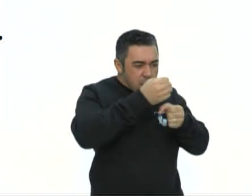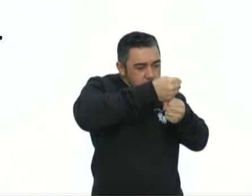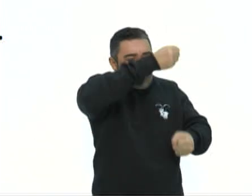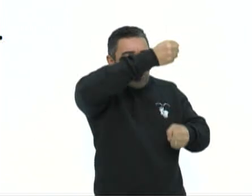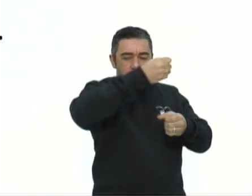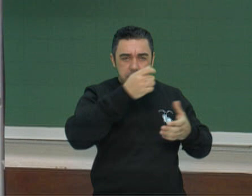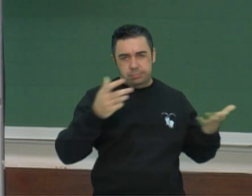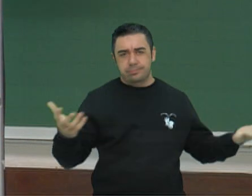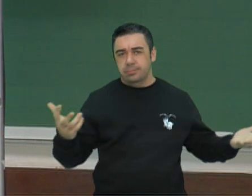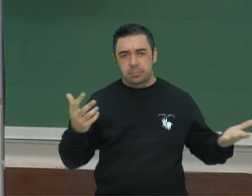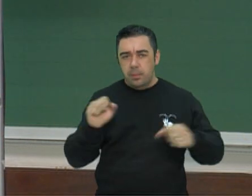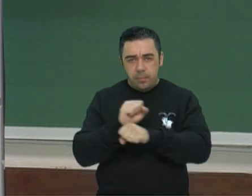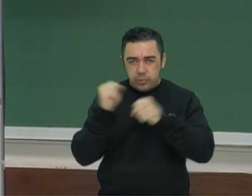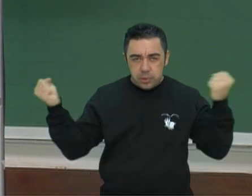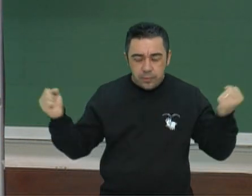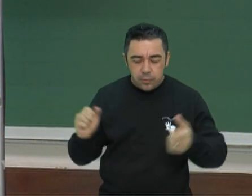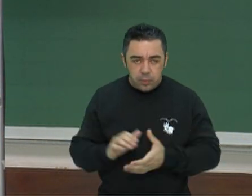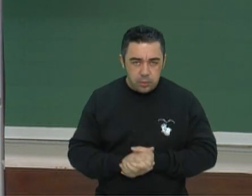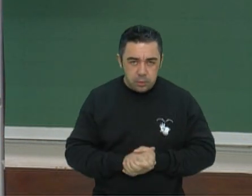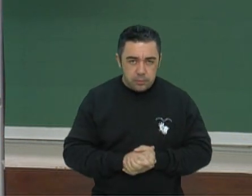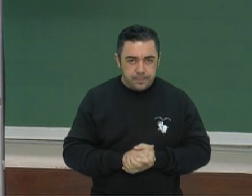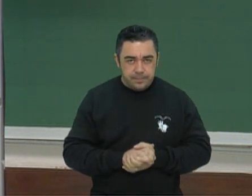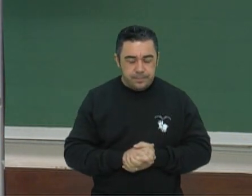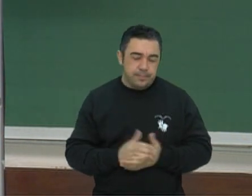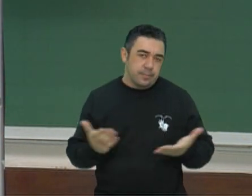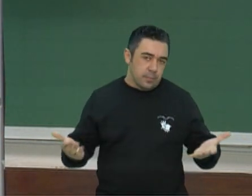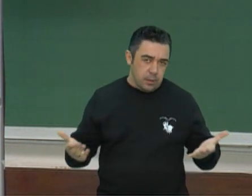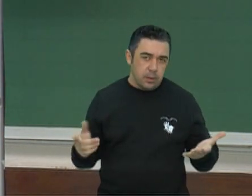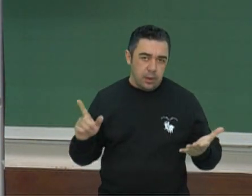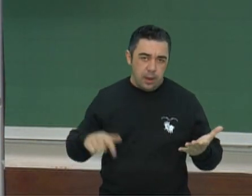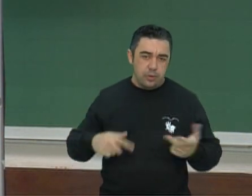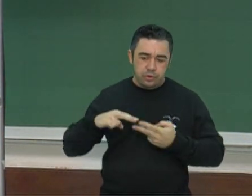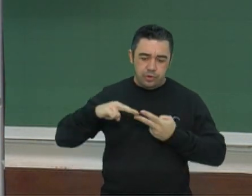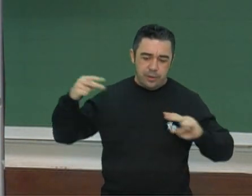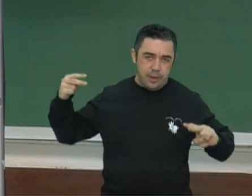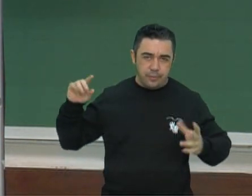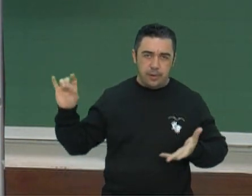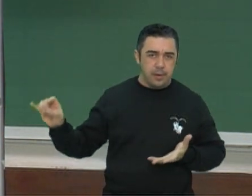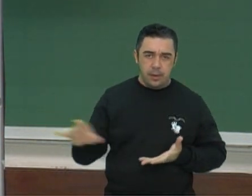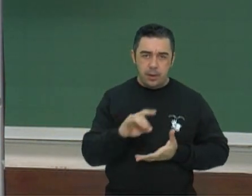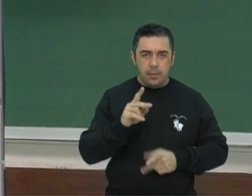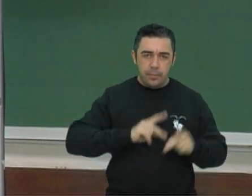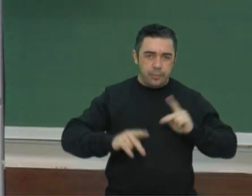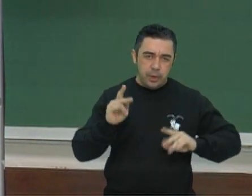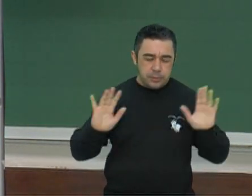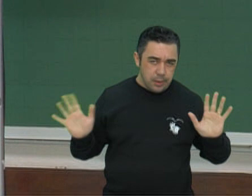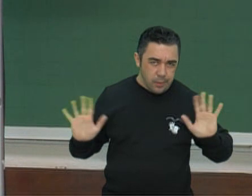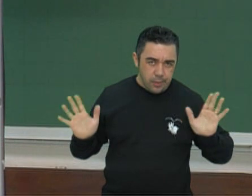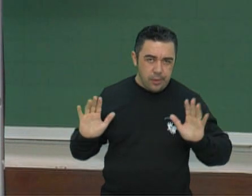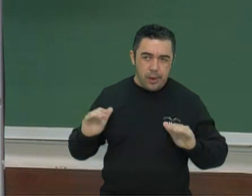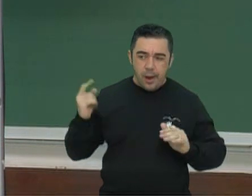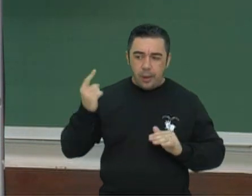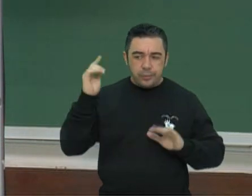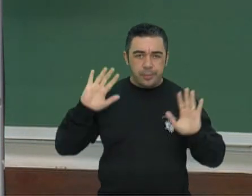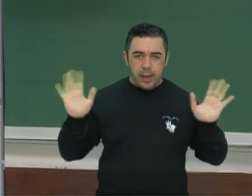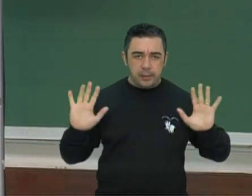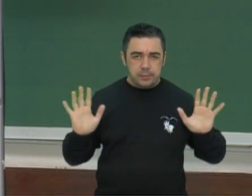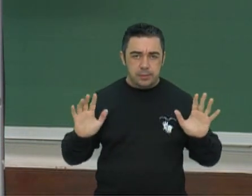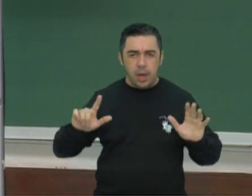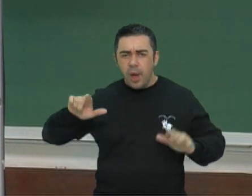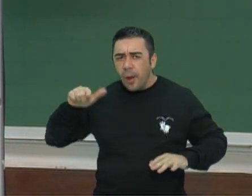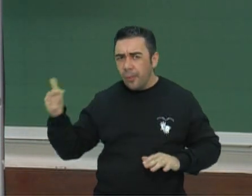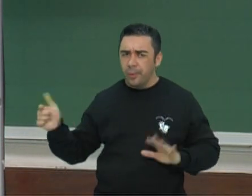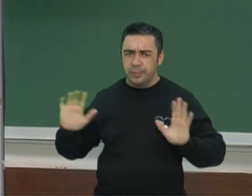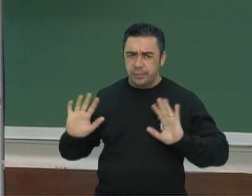indivíduos. Isso é impossível, né? É claro que numa condição genética, e a população muitas vezes pode, né, ficar mais alta e tudo mais, mas aí é